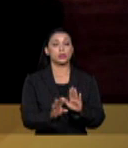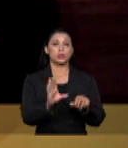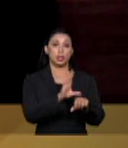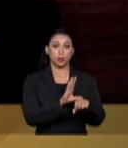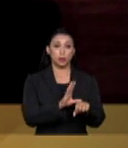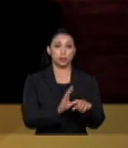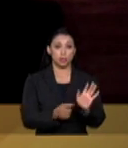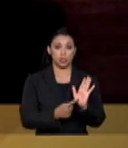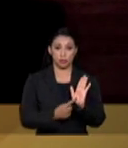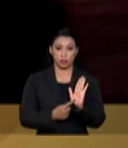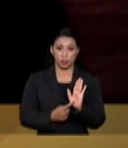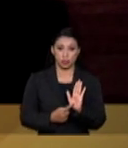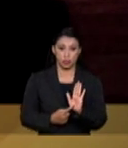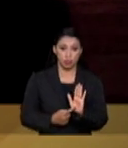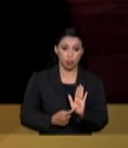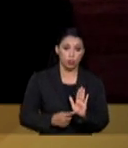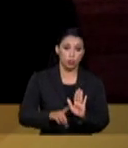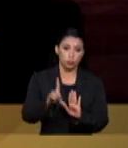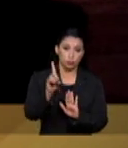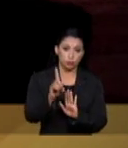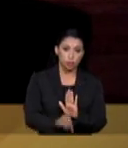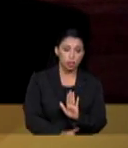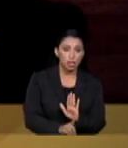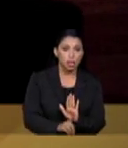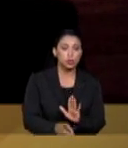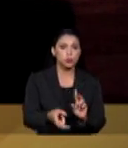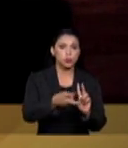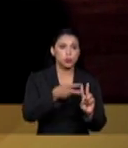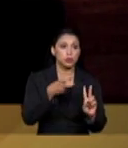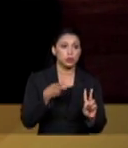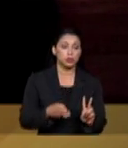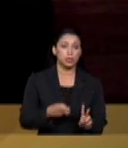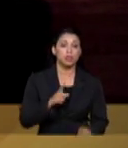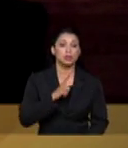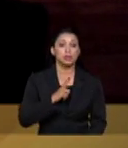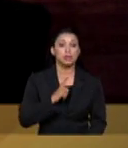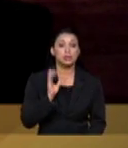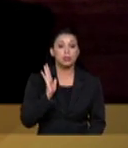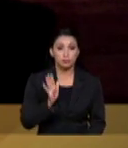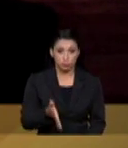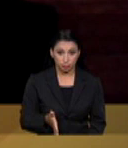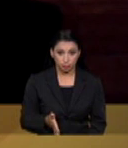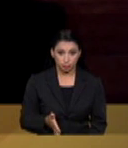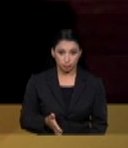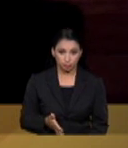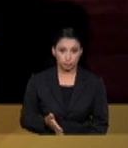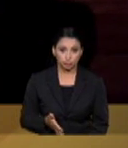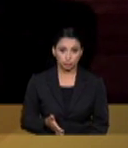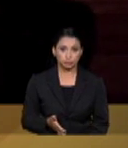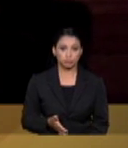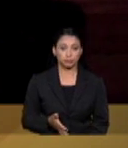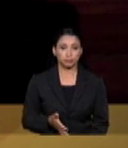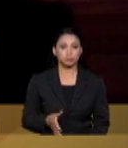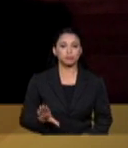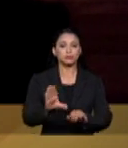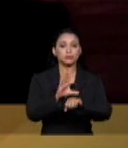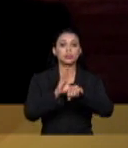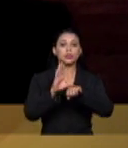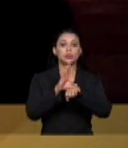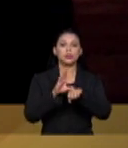os direitos territoriais originais dos Bis são reconhecidos pela